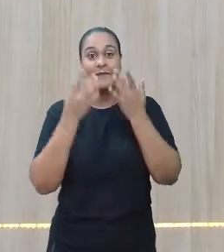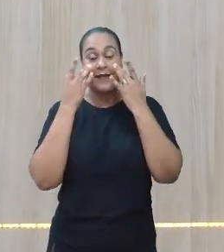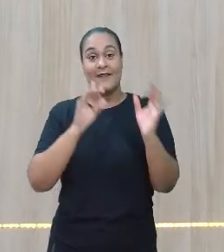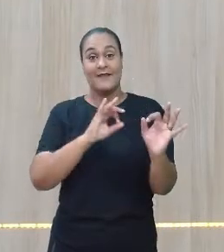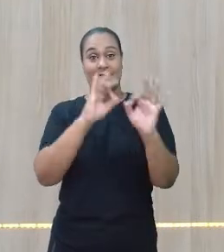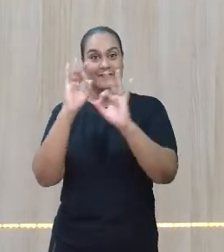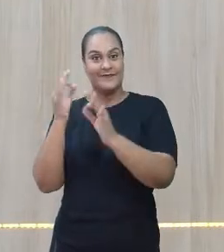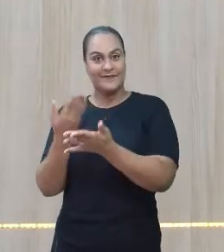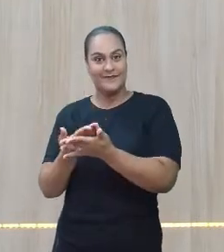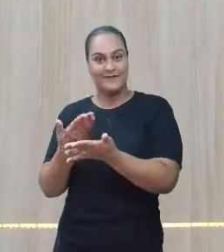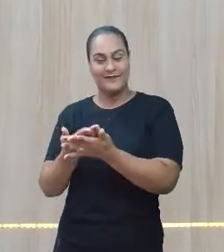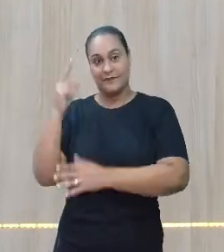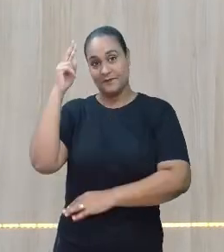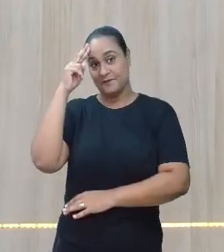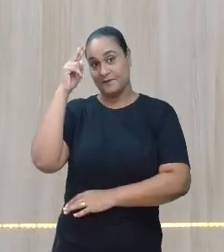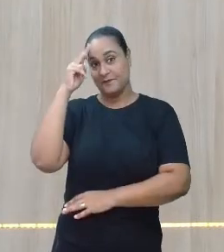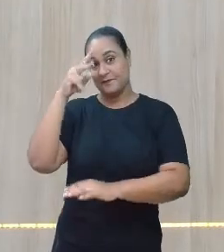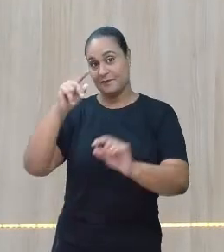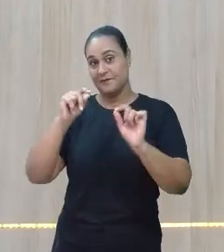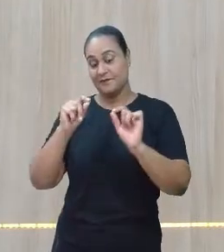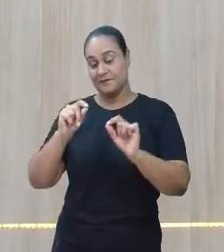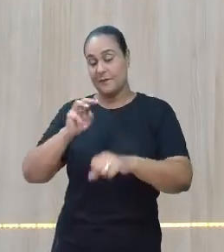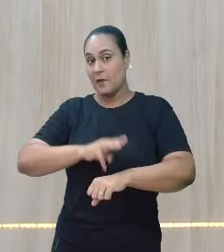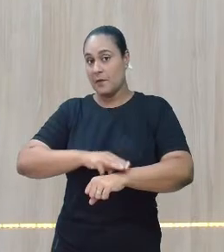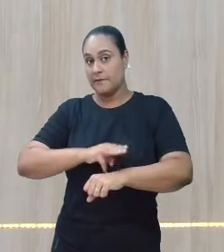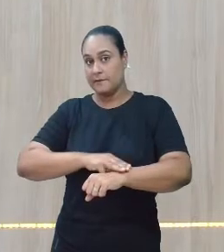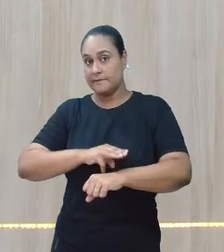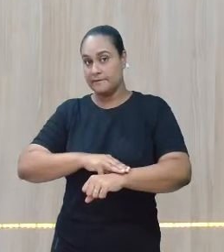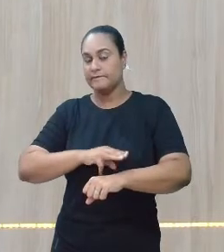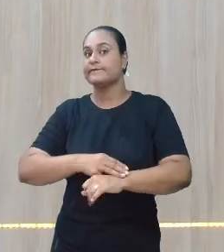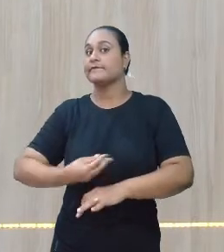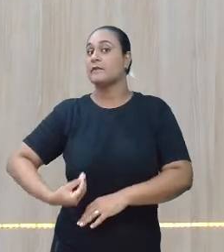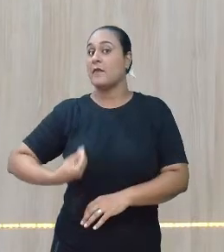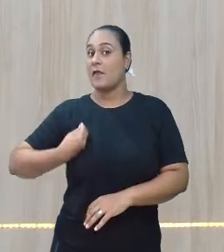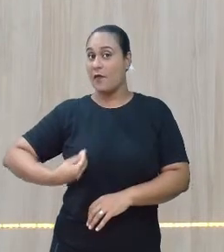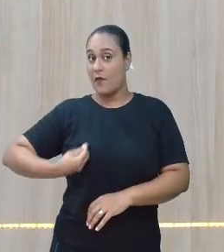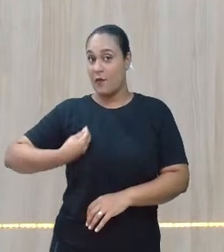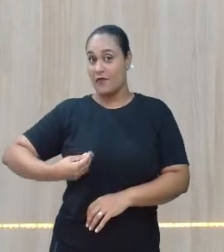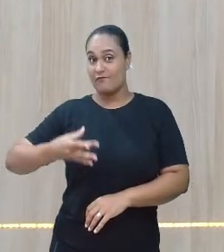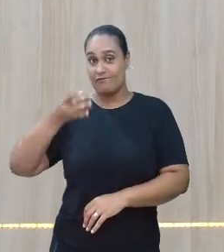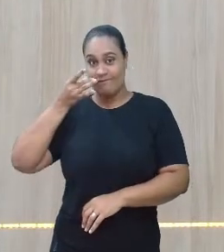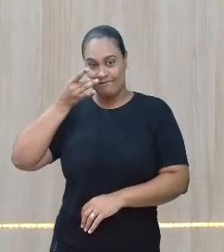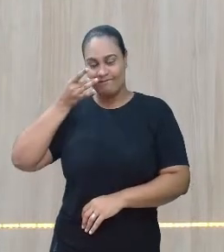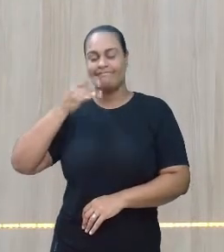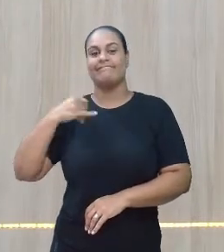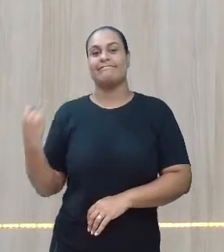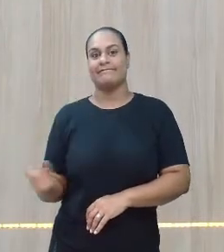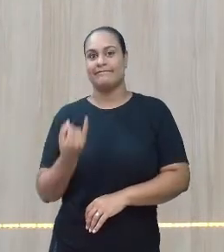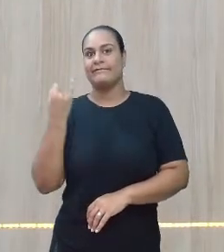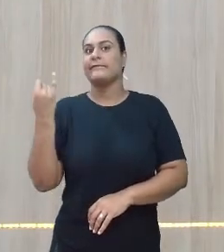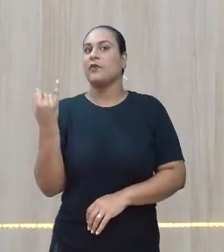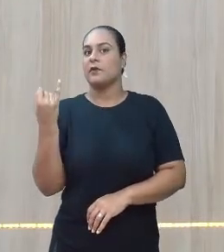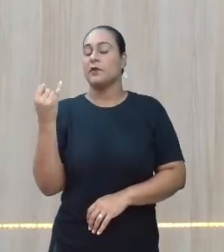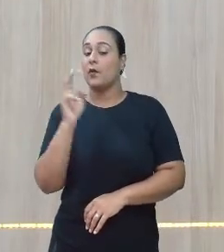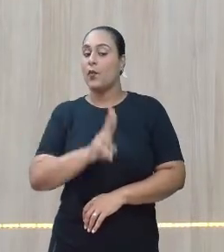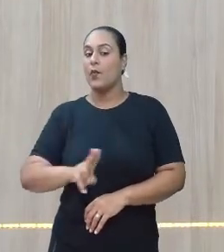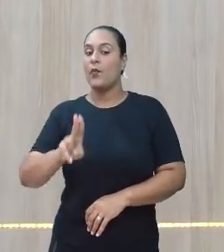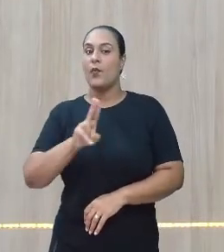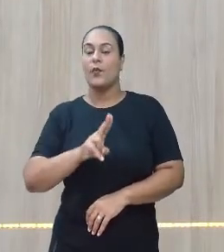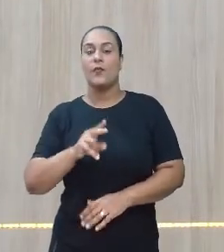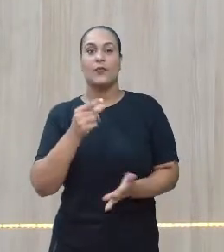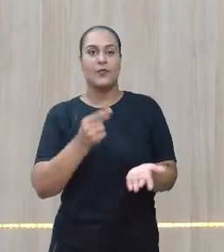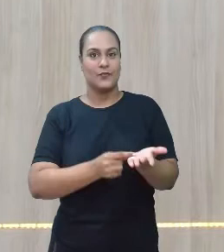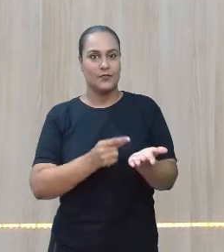conosco. Lembrando a vocês que este momento, né, nós estamos ao vivo, por isso que é muito importante estar aí com o aplicativo, mas que